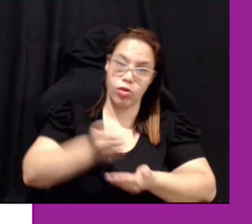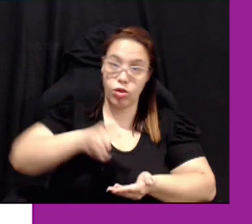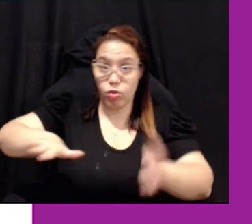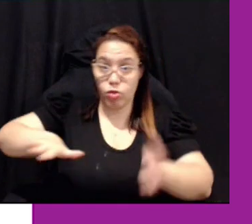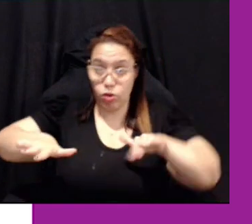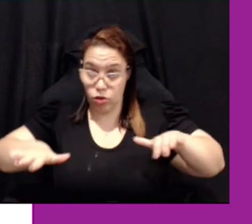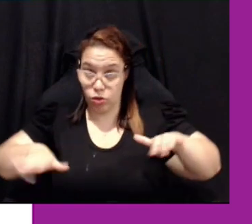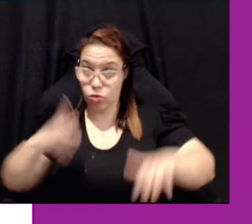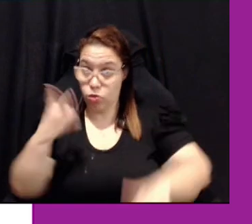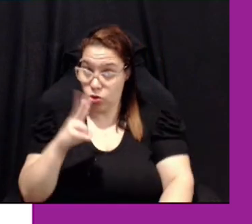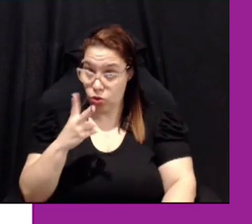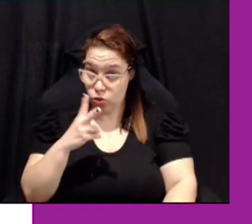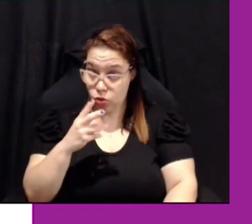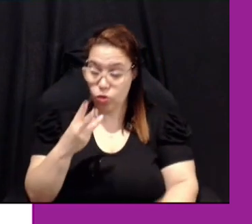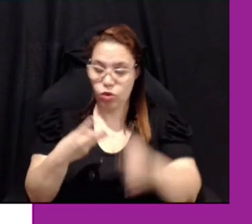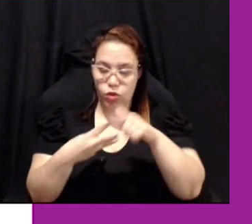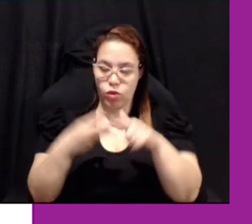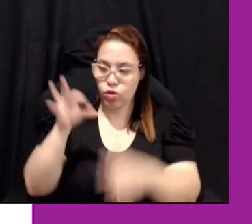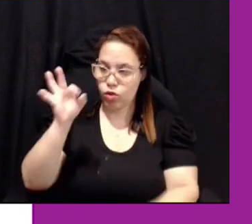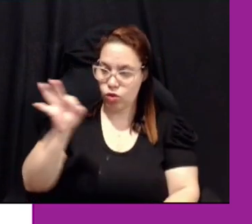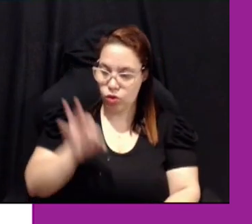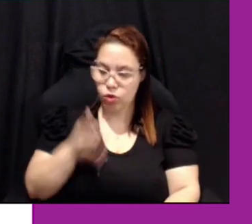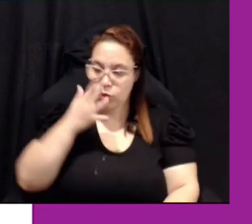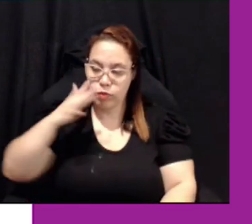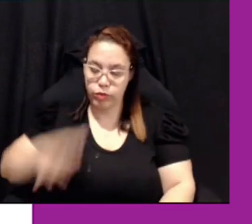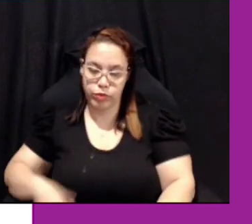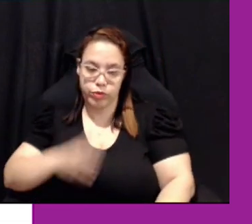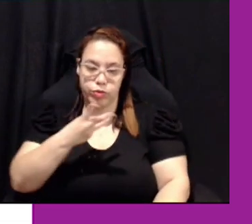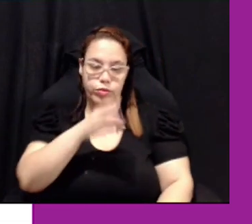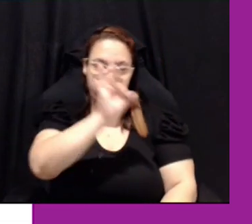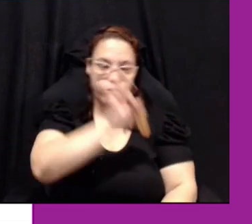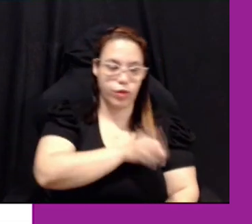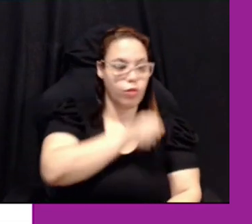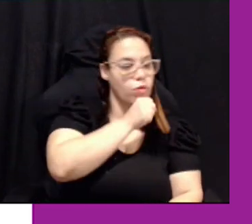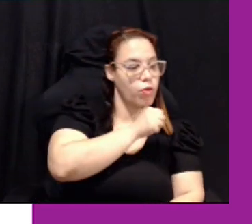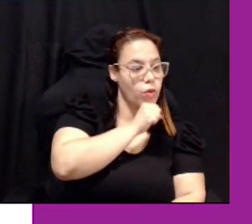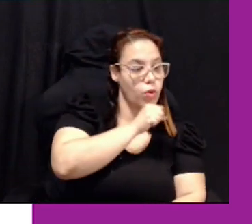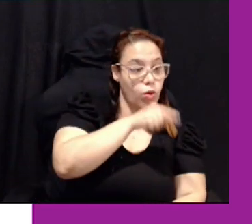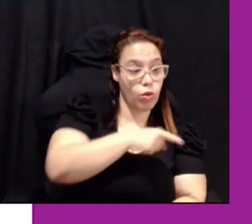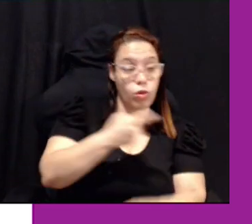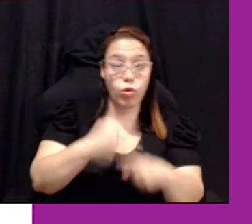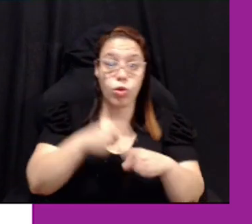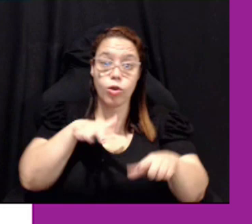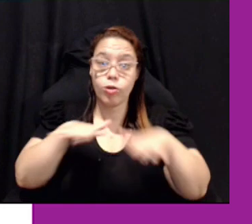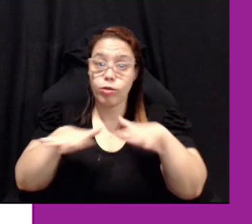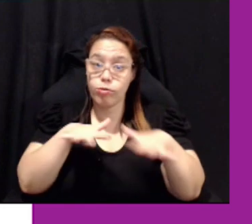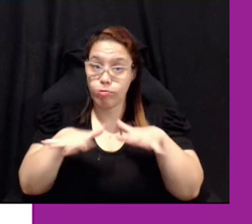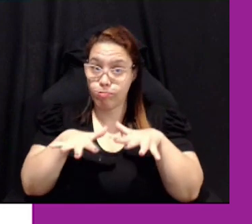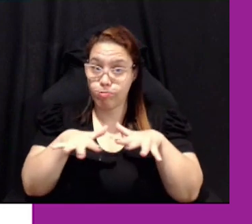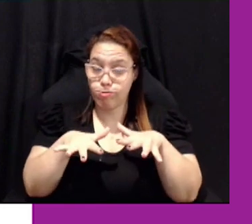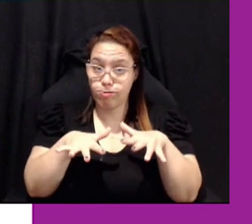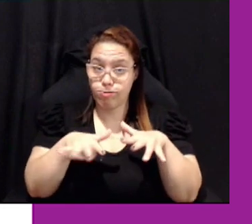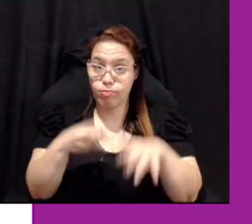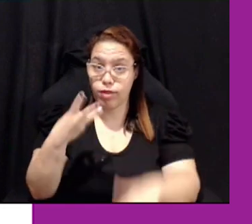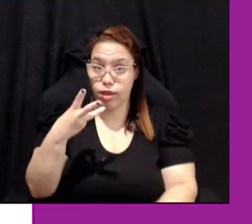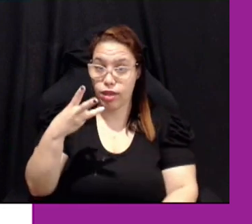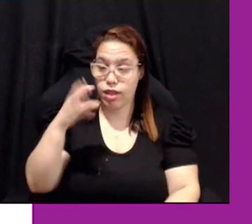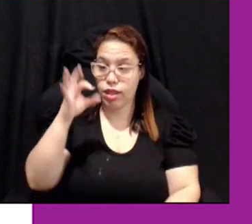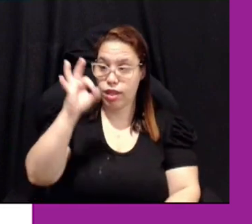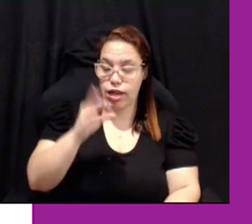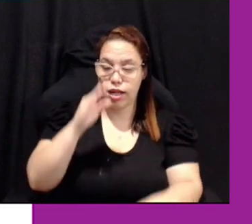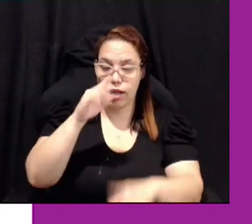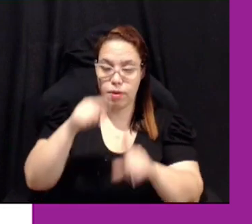Sim, 3% para a criança, 3% para o idoso, porque esse momento é só 3 mais 3. Quem faz